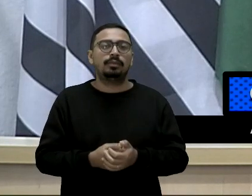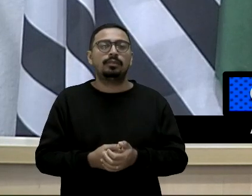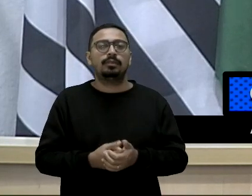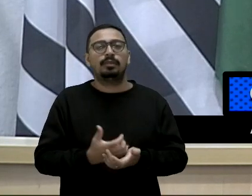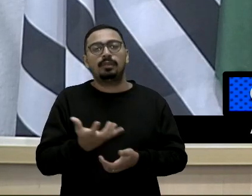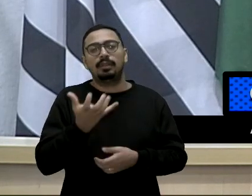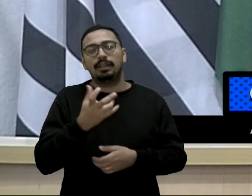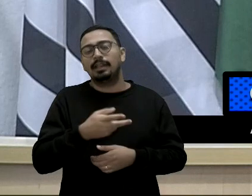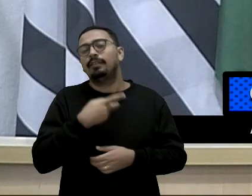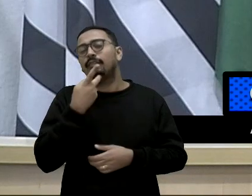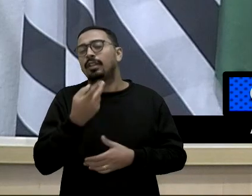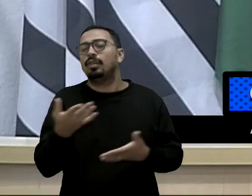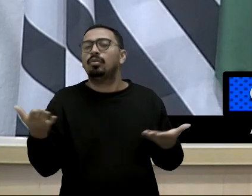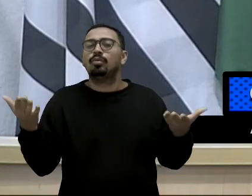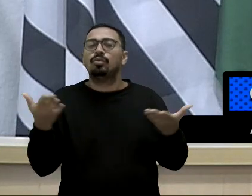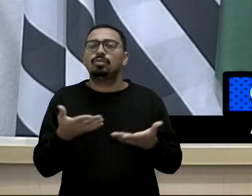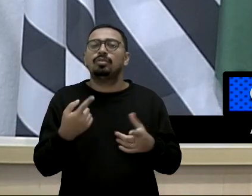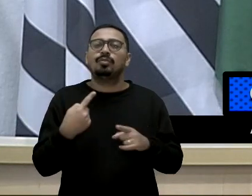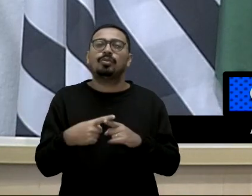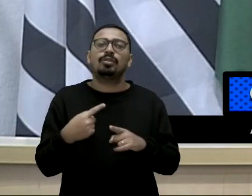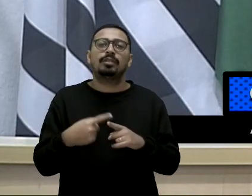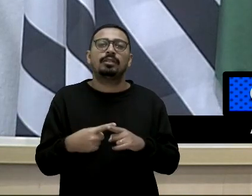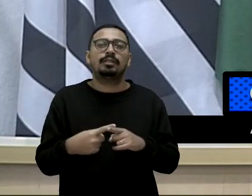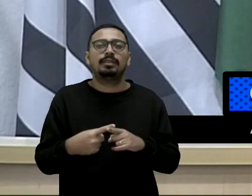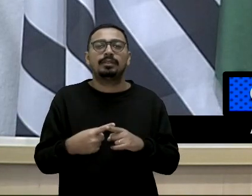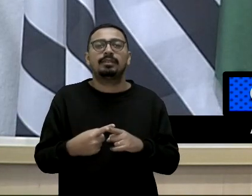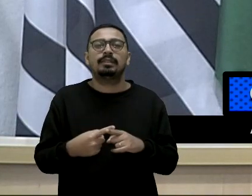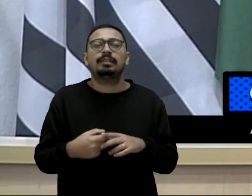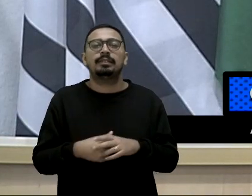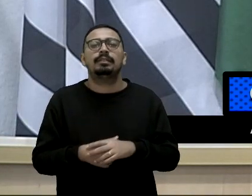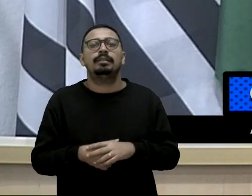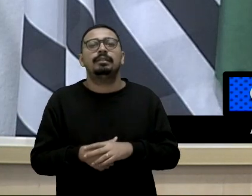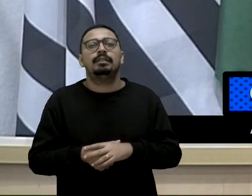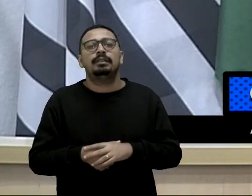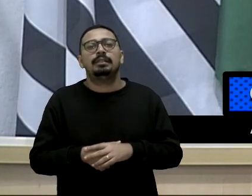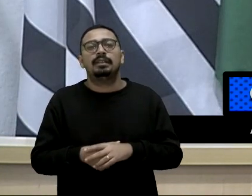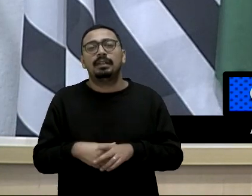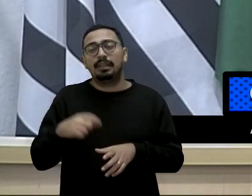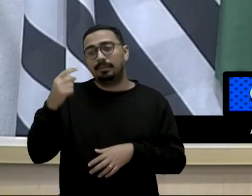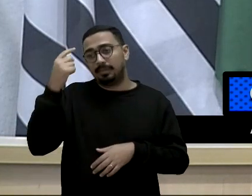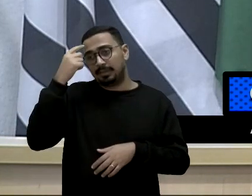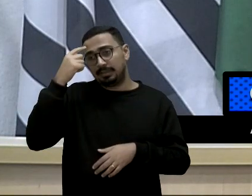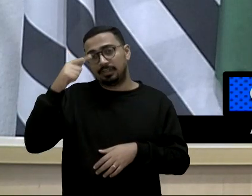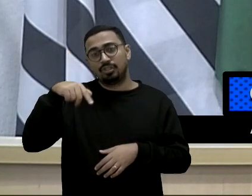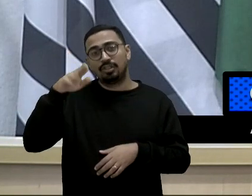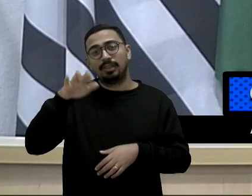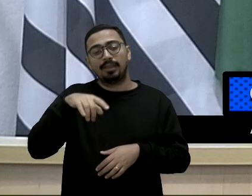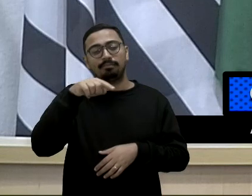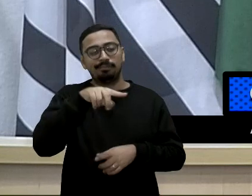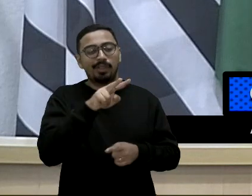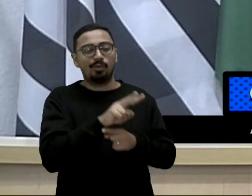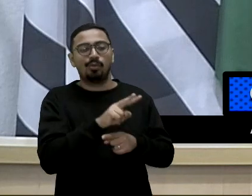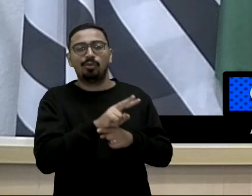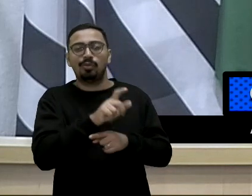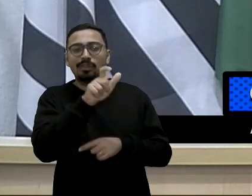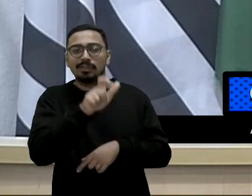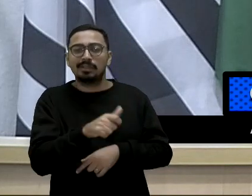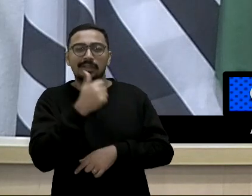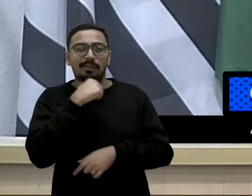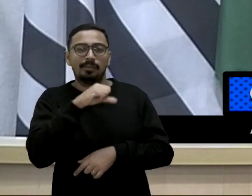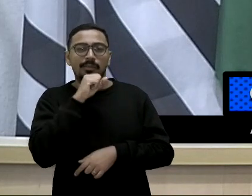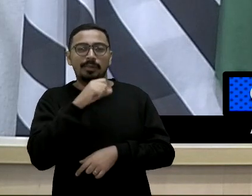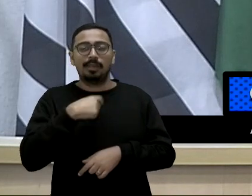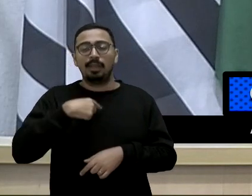essa mensagem, né, porque é pensar de quem exerceu a função materna. E eu recordo de quando eu